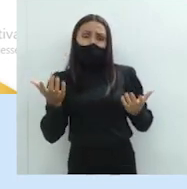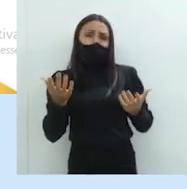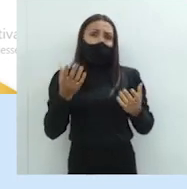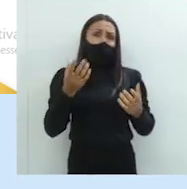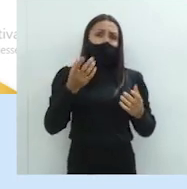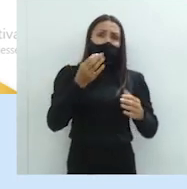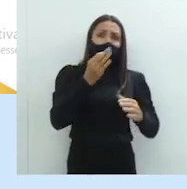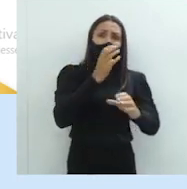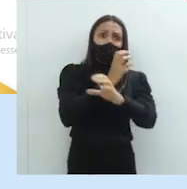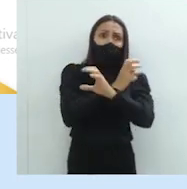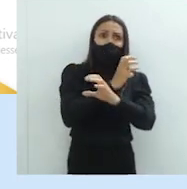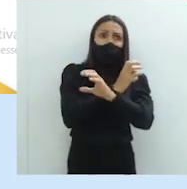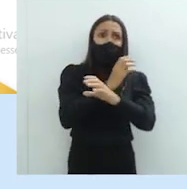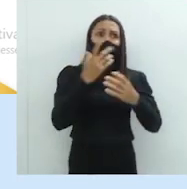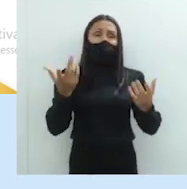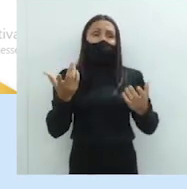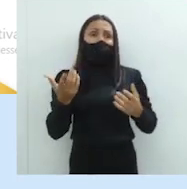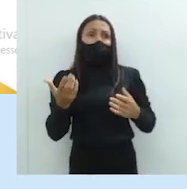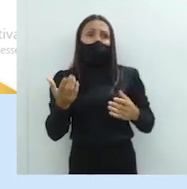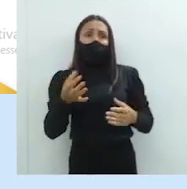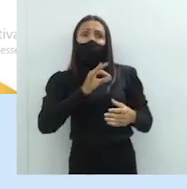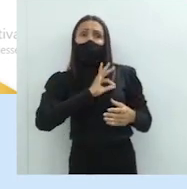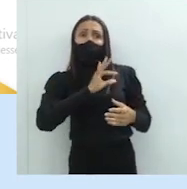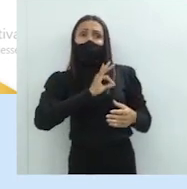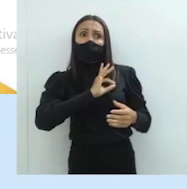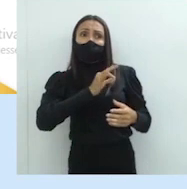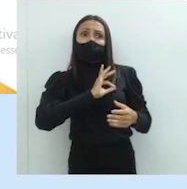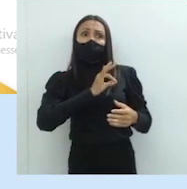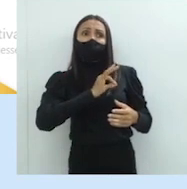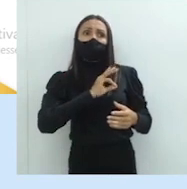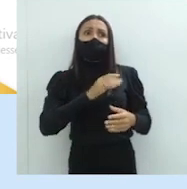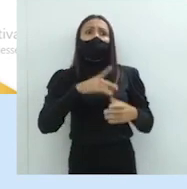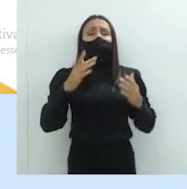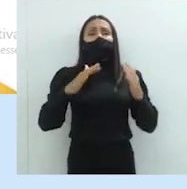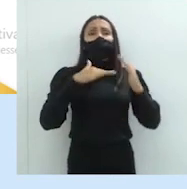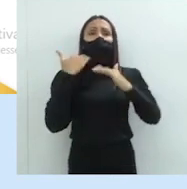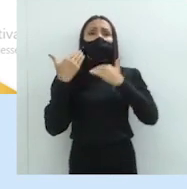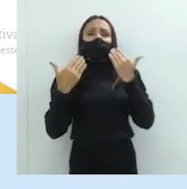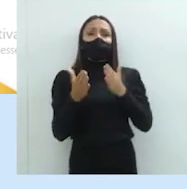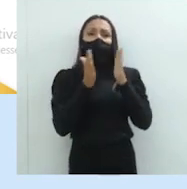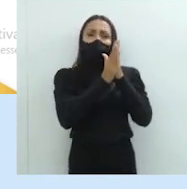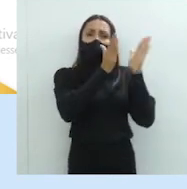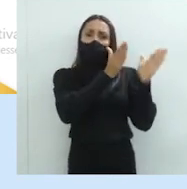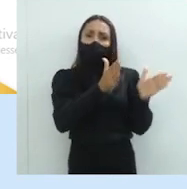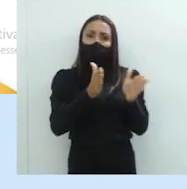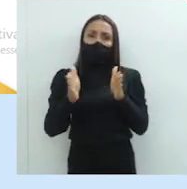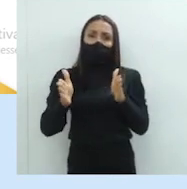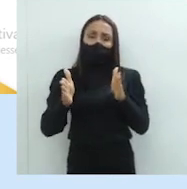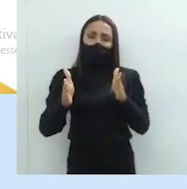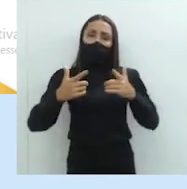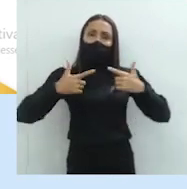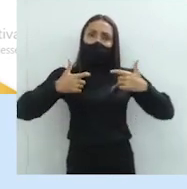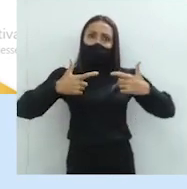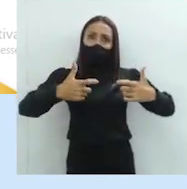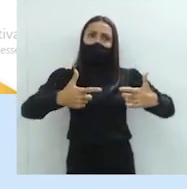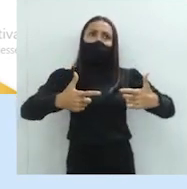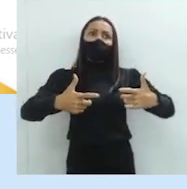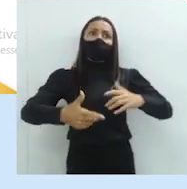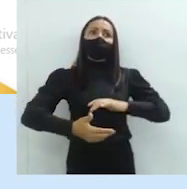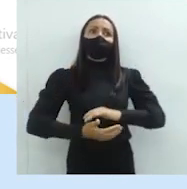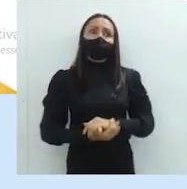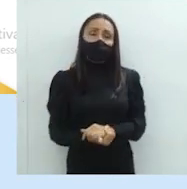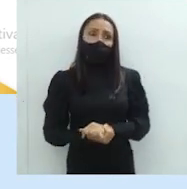civis, militares, tenham morrido durante os confrontos. O